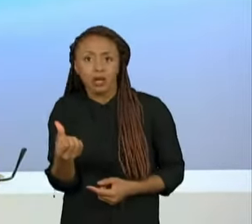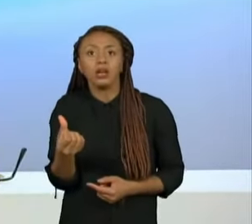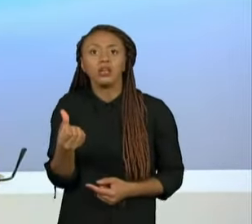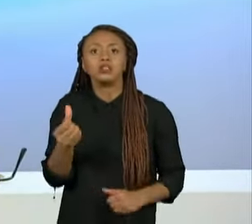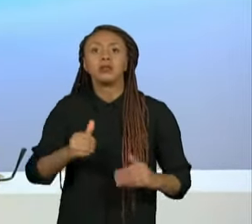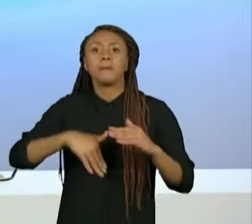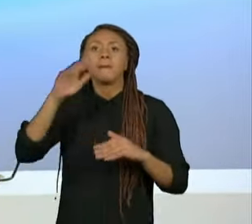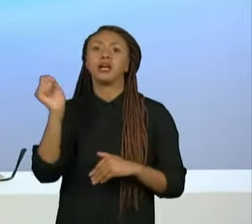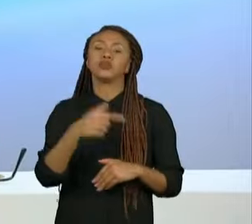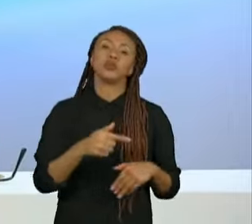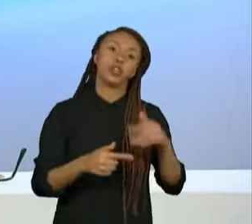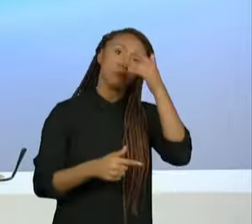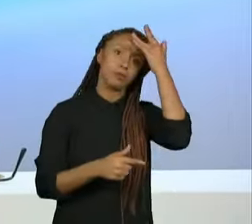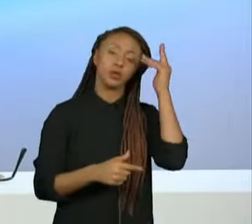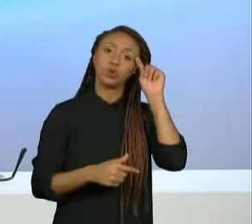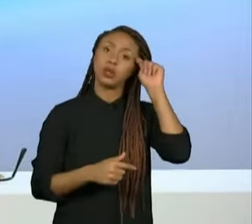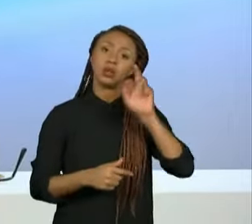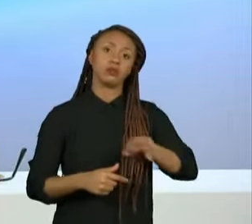do que uma pessoa não negra.